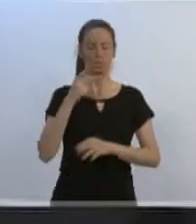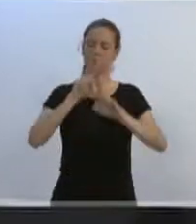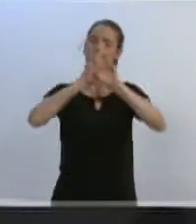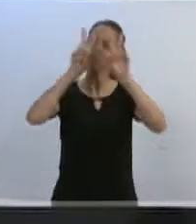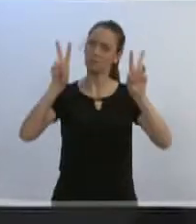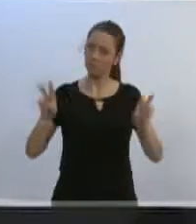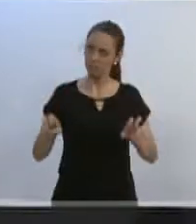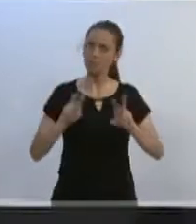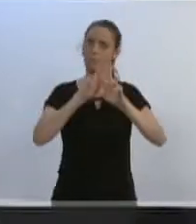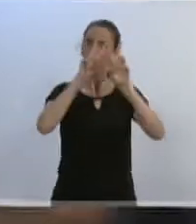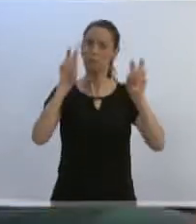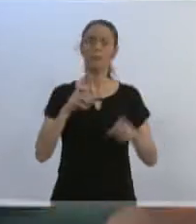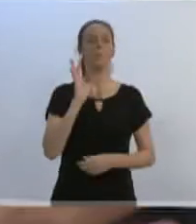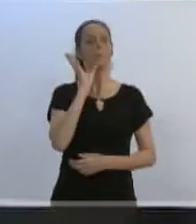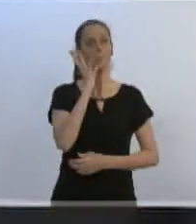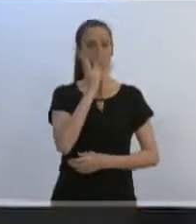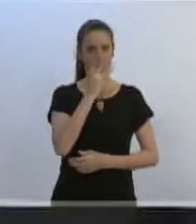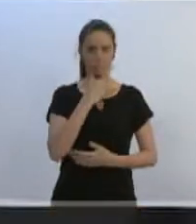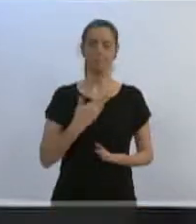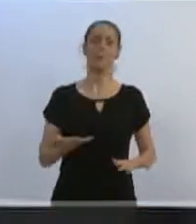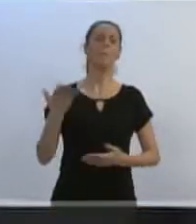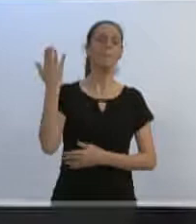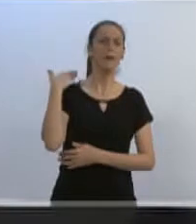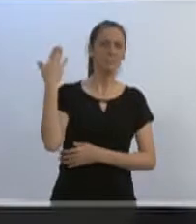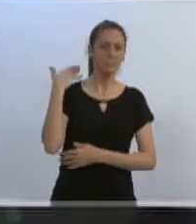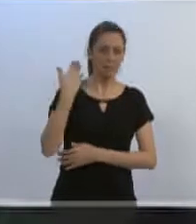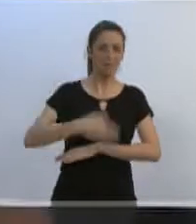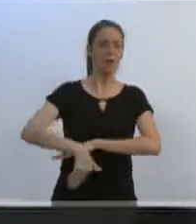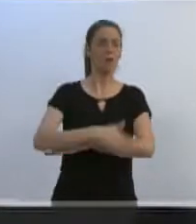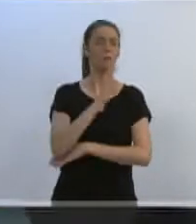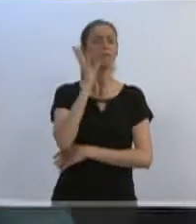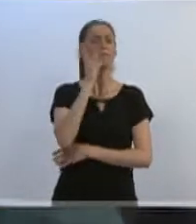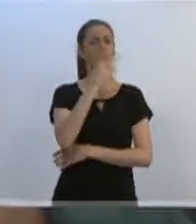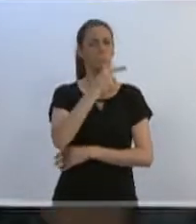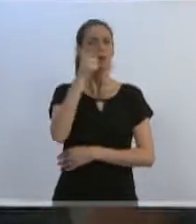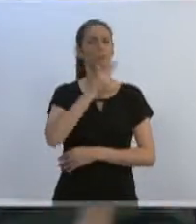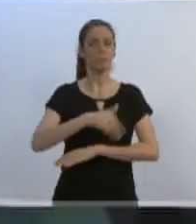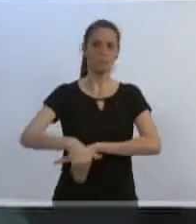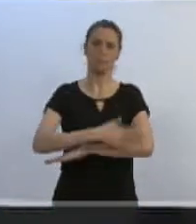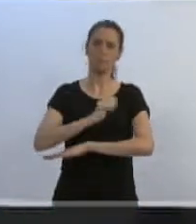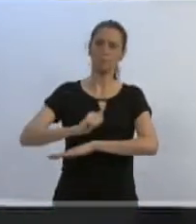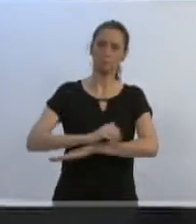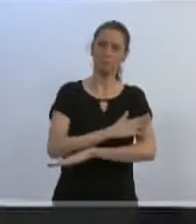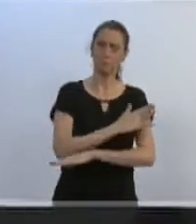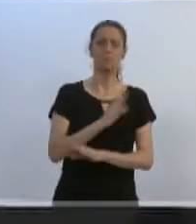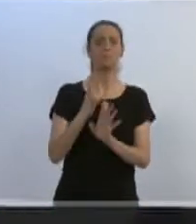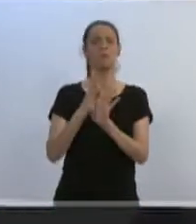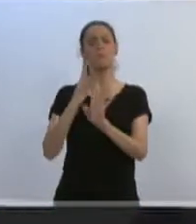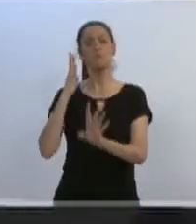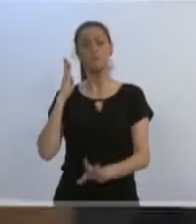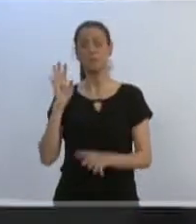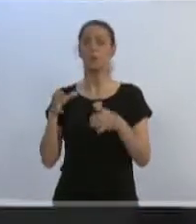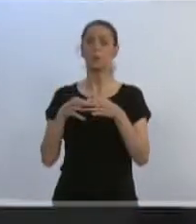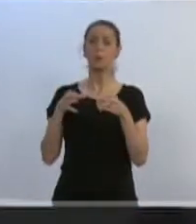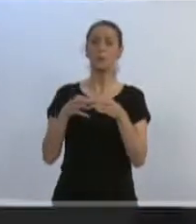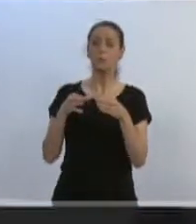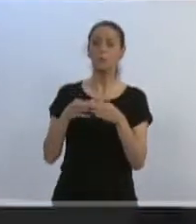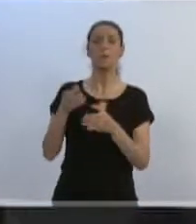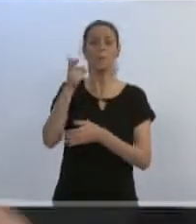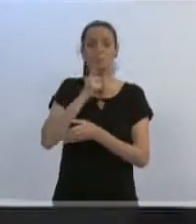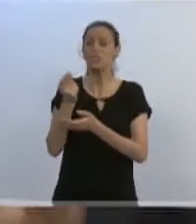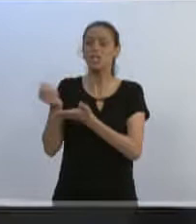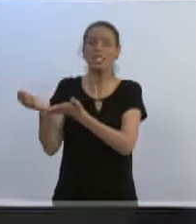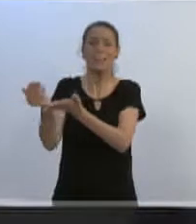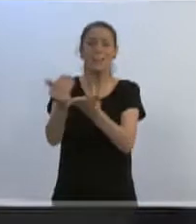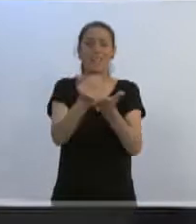situação demorou aquela rua na época para ser pavimentada ficou um tempo na fila a comissão fez a sua parte moradores a quem mora ali reside